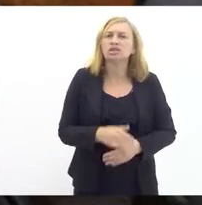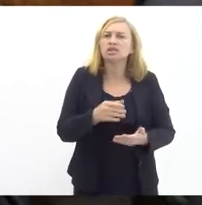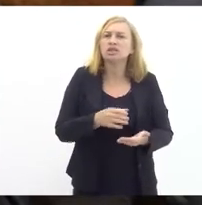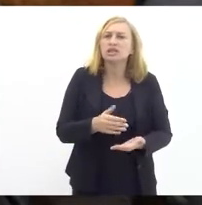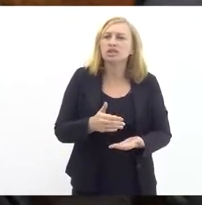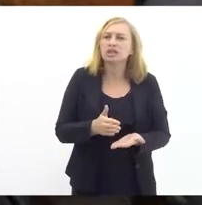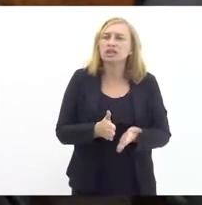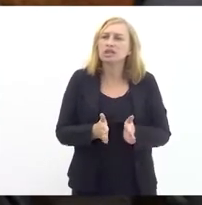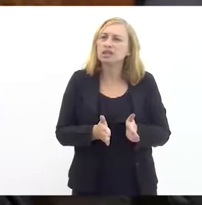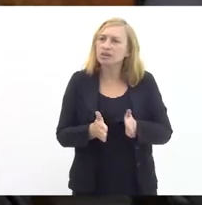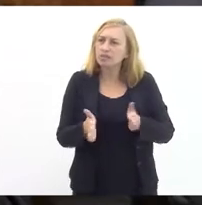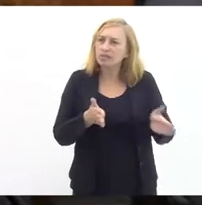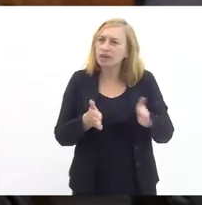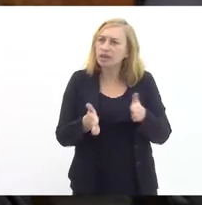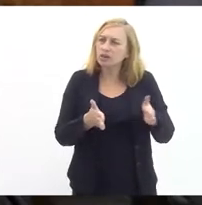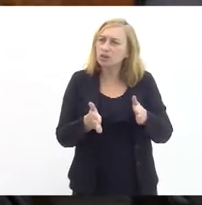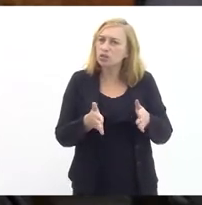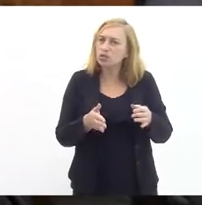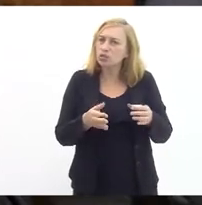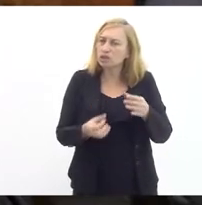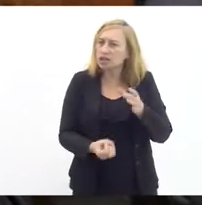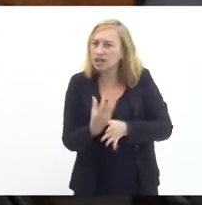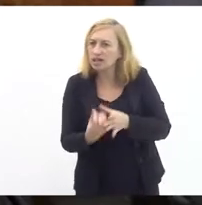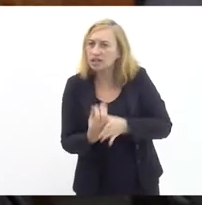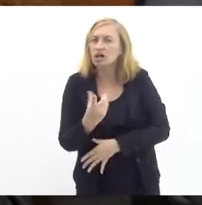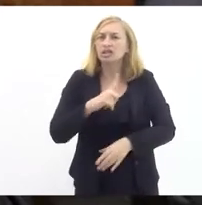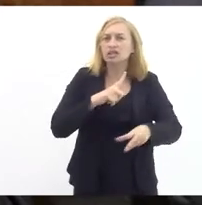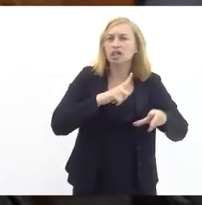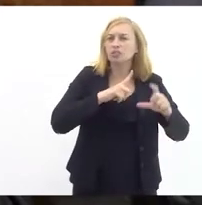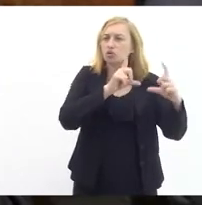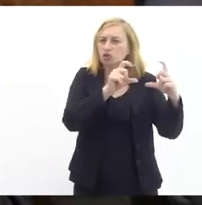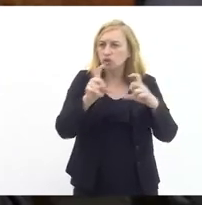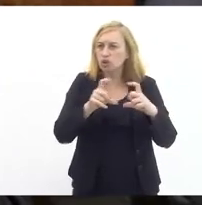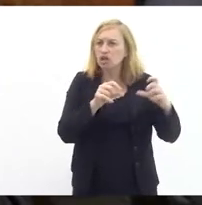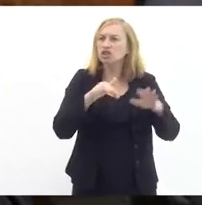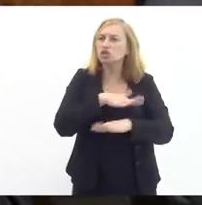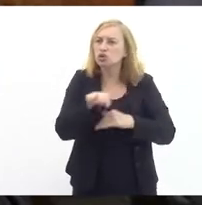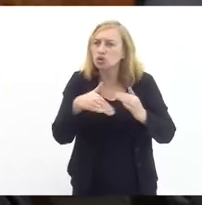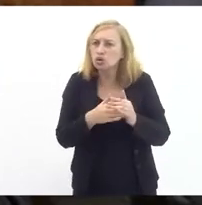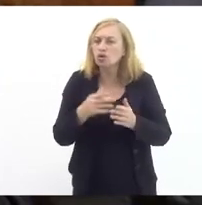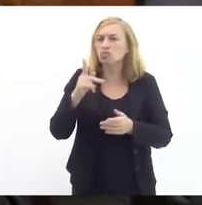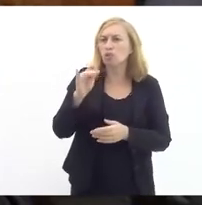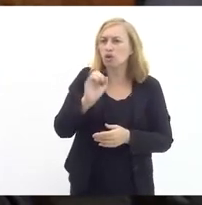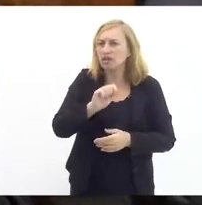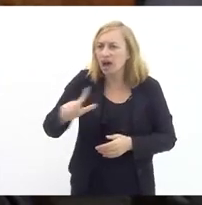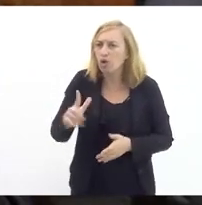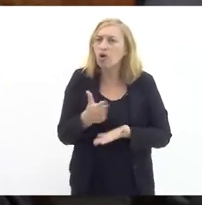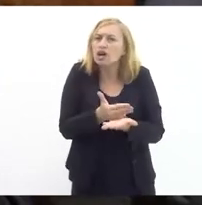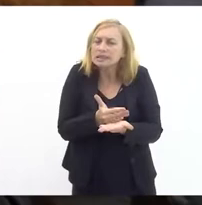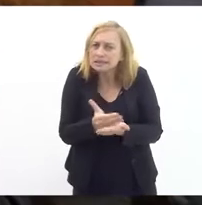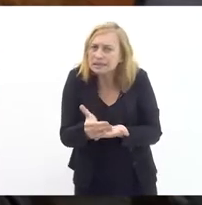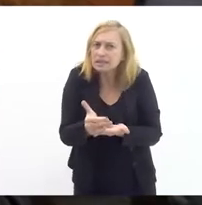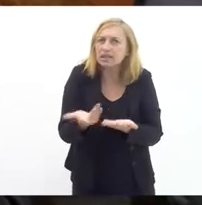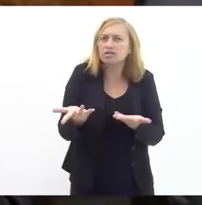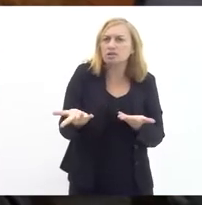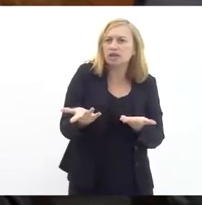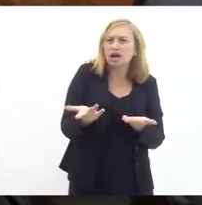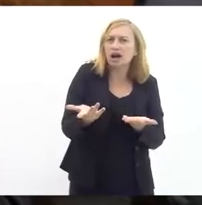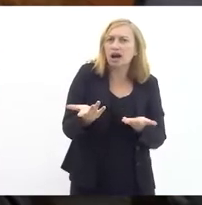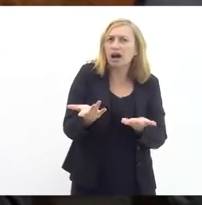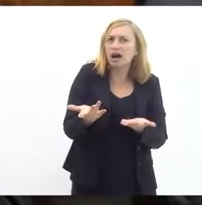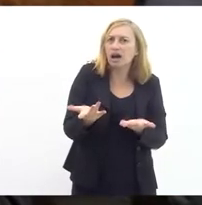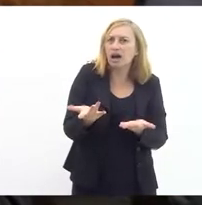instrução processual, temos já um relatório fotográfico de todos os modais, enfim, já estávamos começando